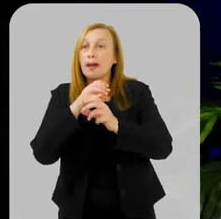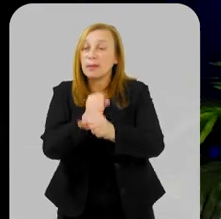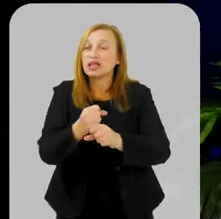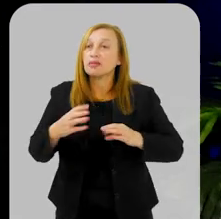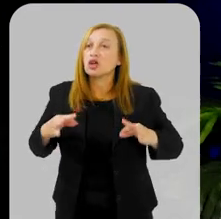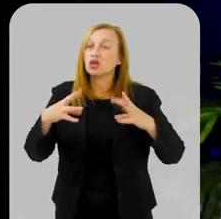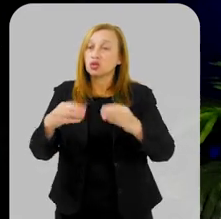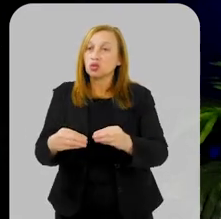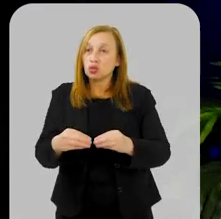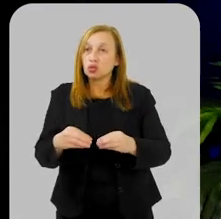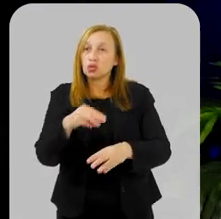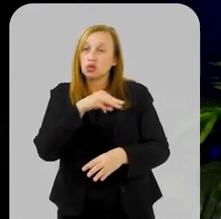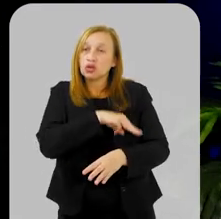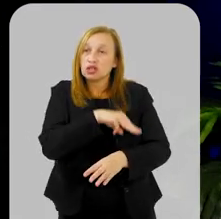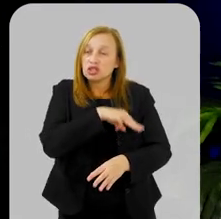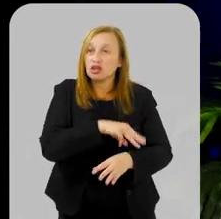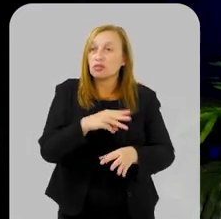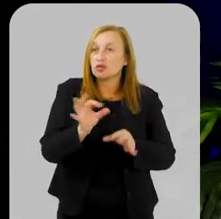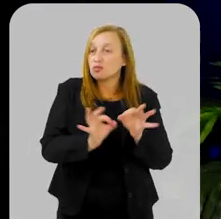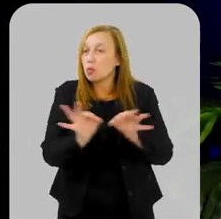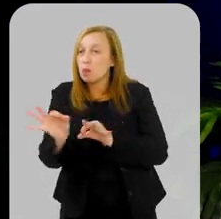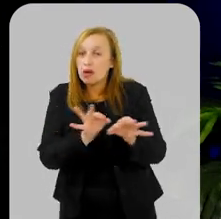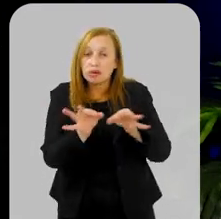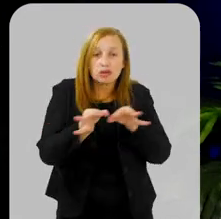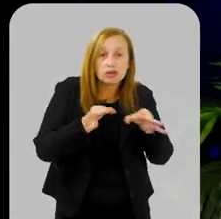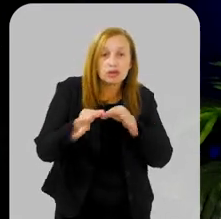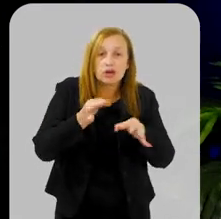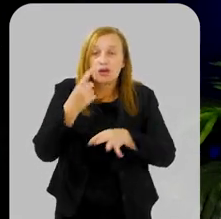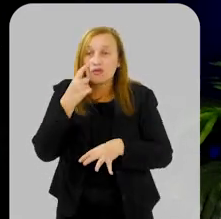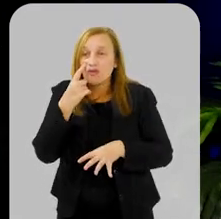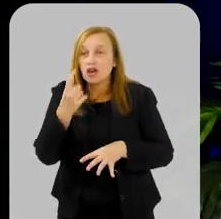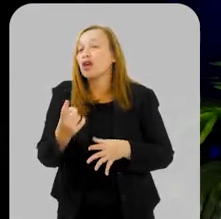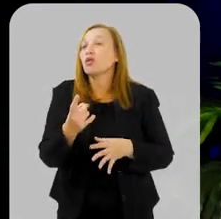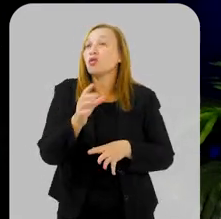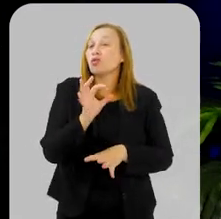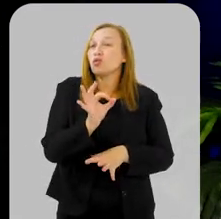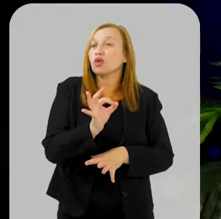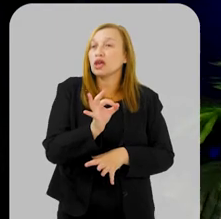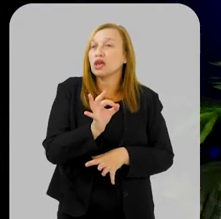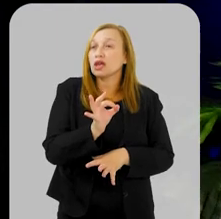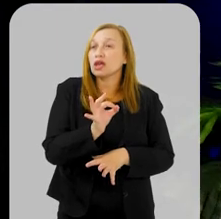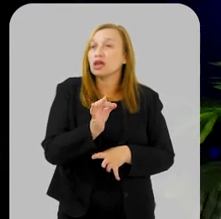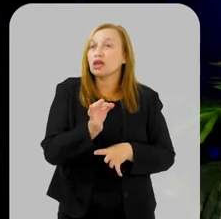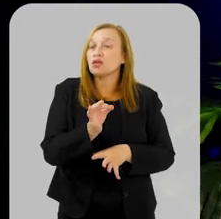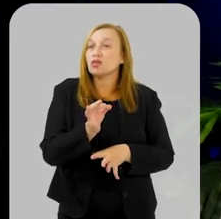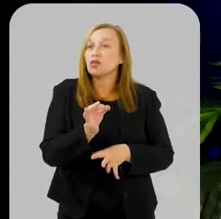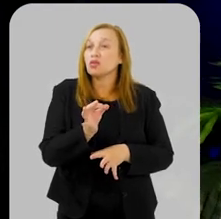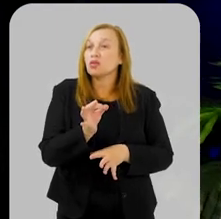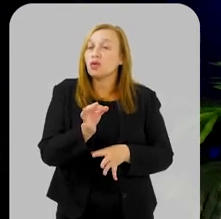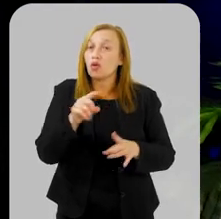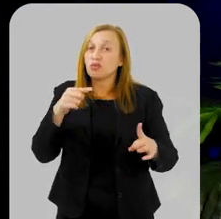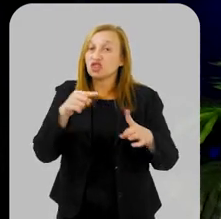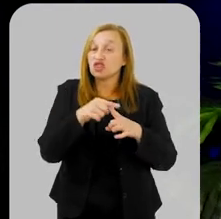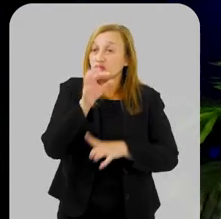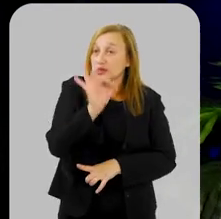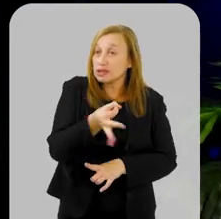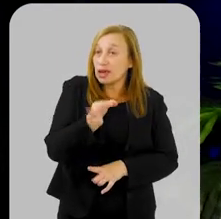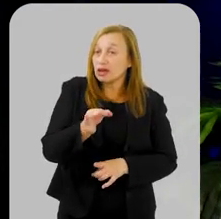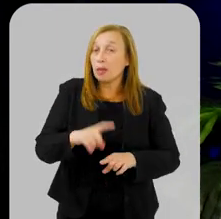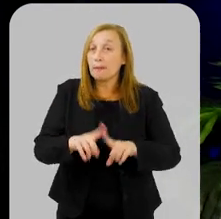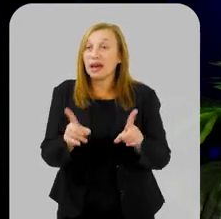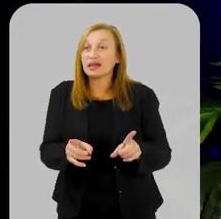a matemática, enfim, todos aqueles sistemas de projeções para a gente tentar acertar no que a gente